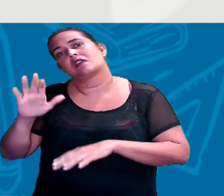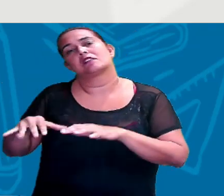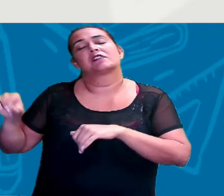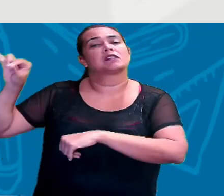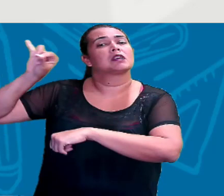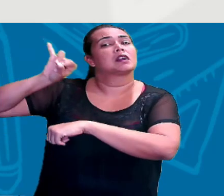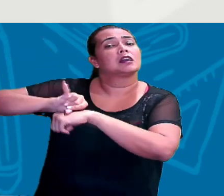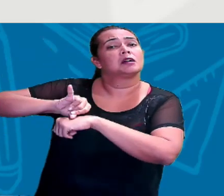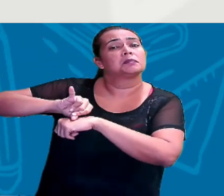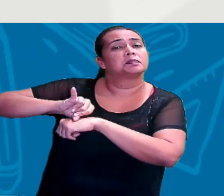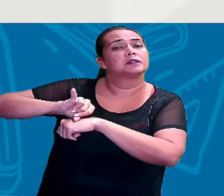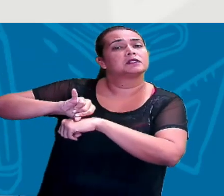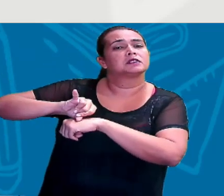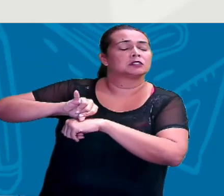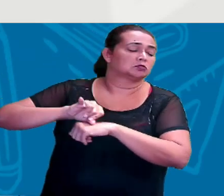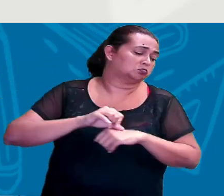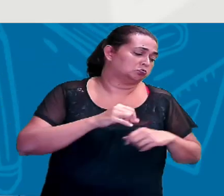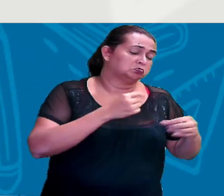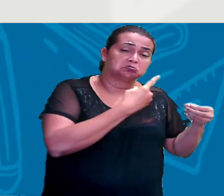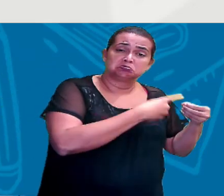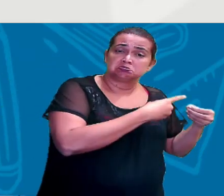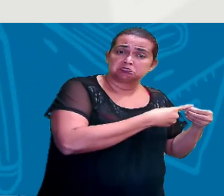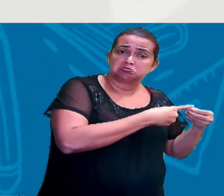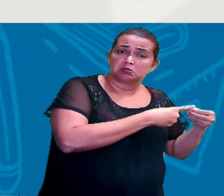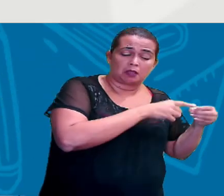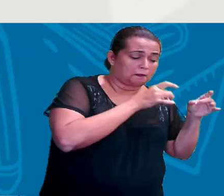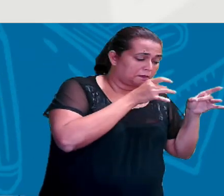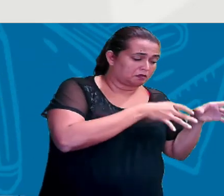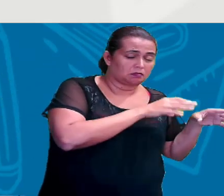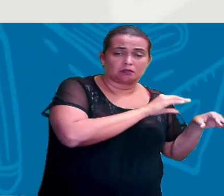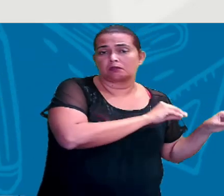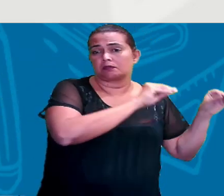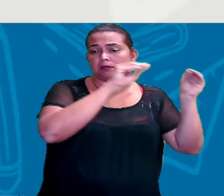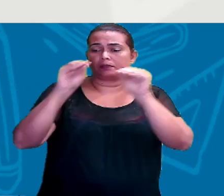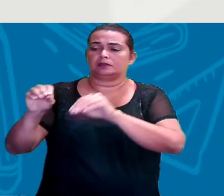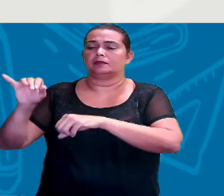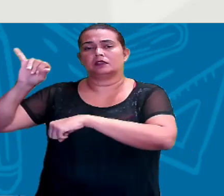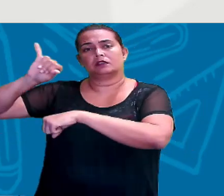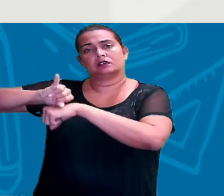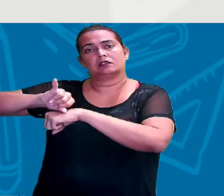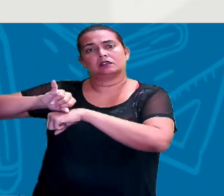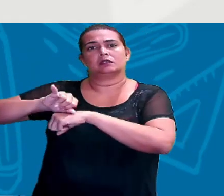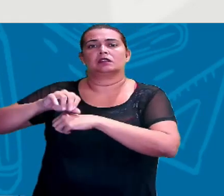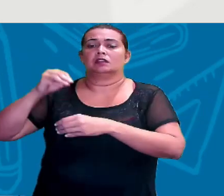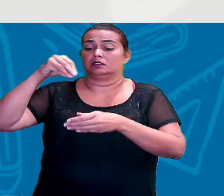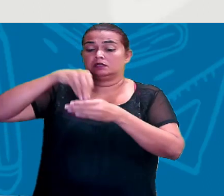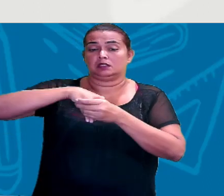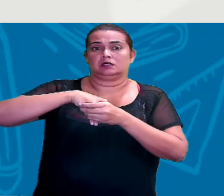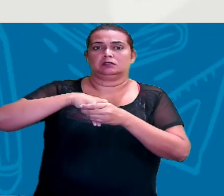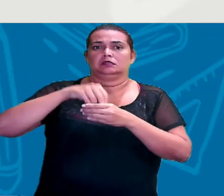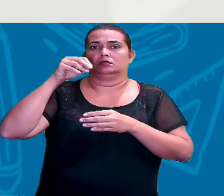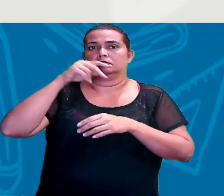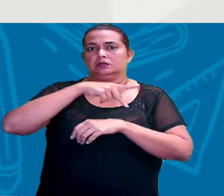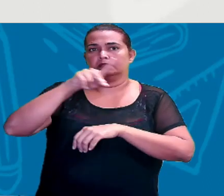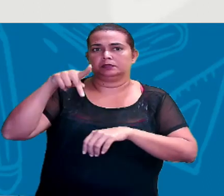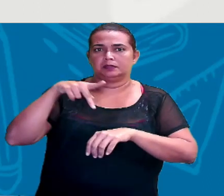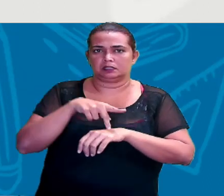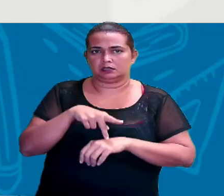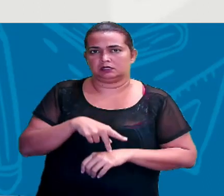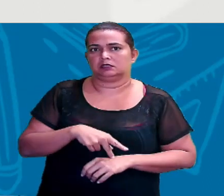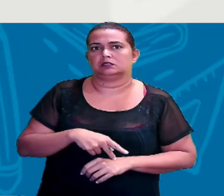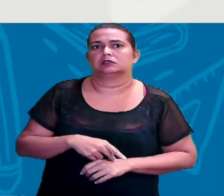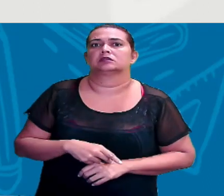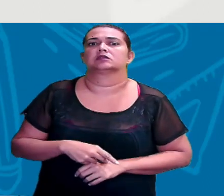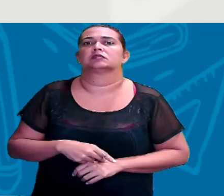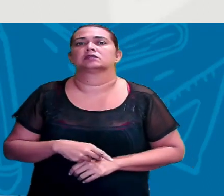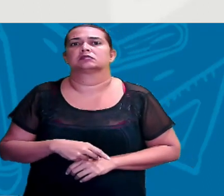vem para um grande centro. Então, esses são os deslocamentos internos, né, que são pessoas que também